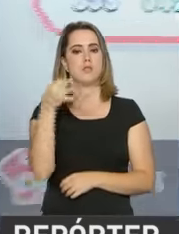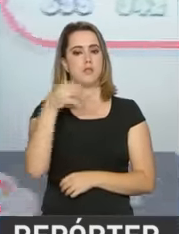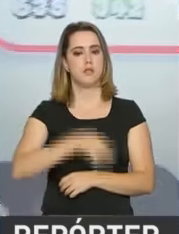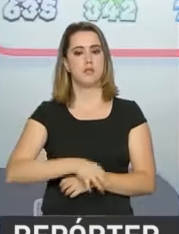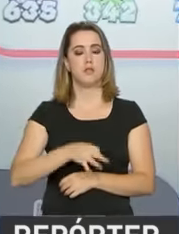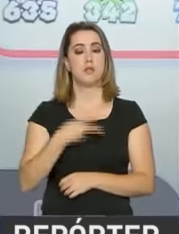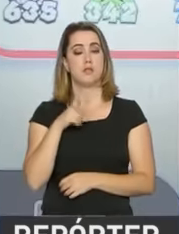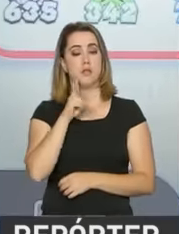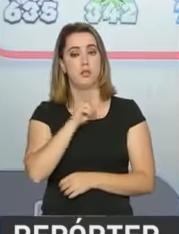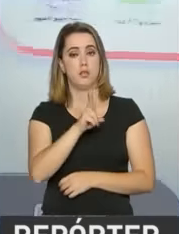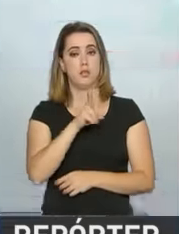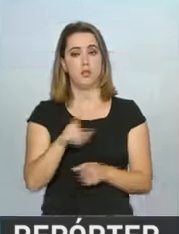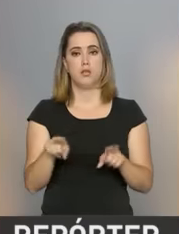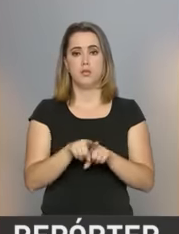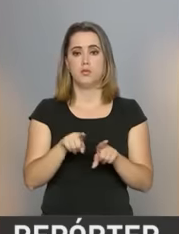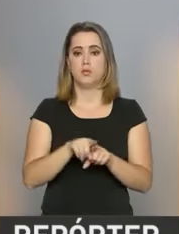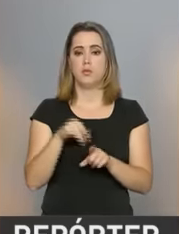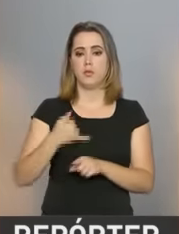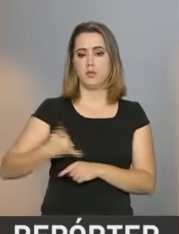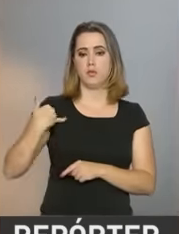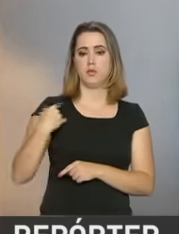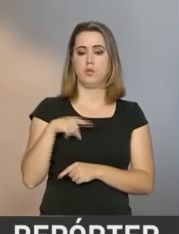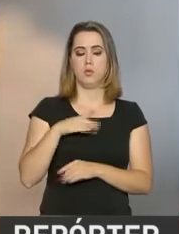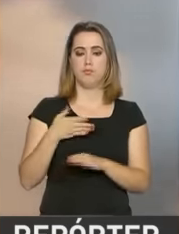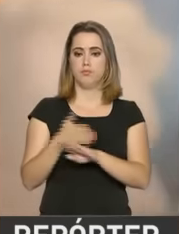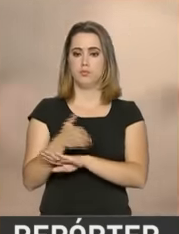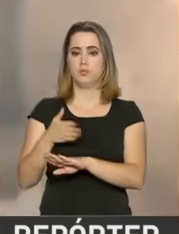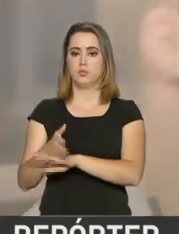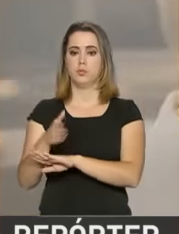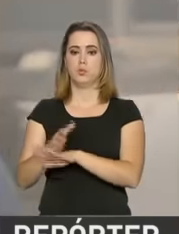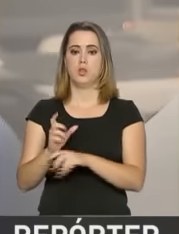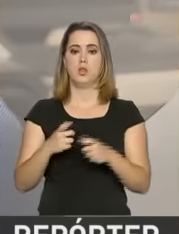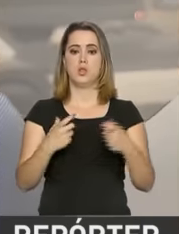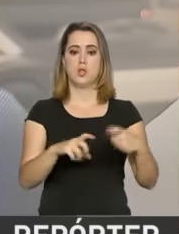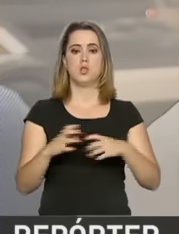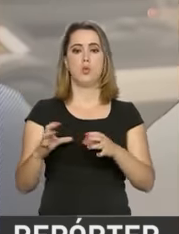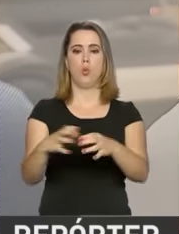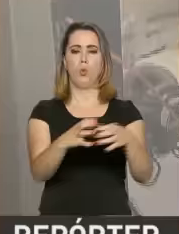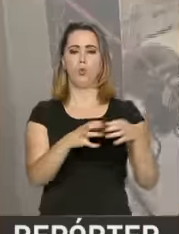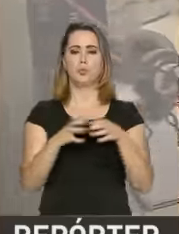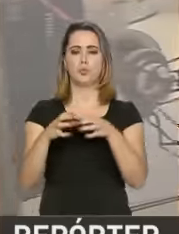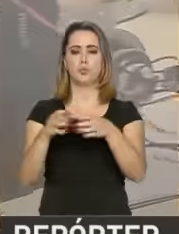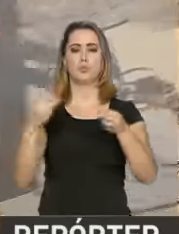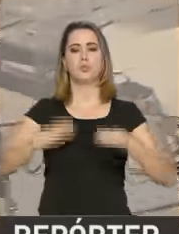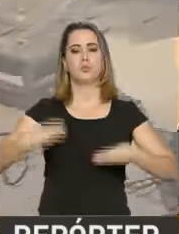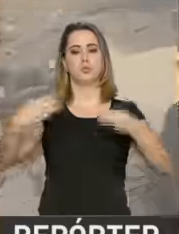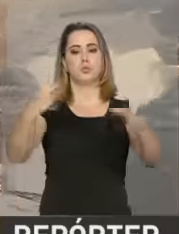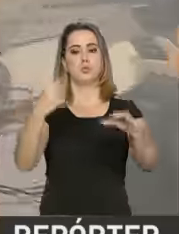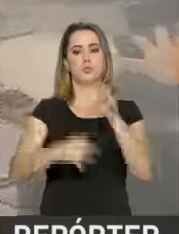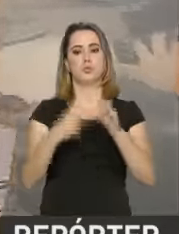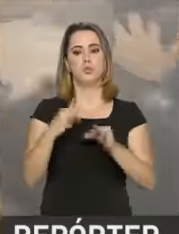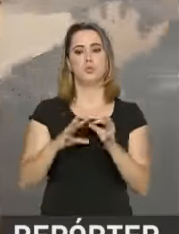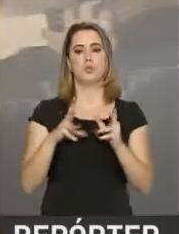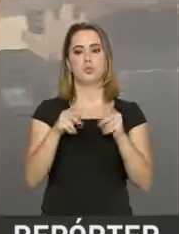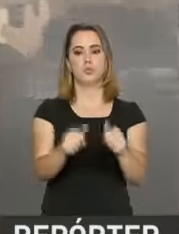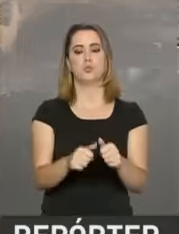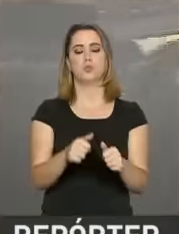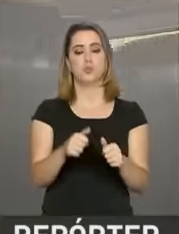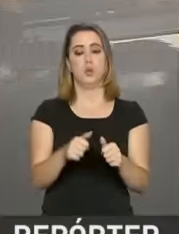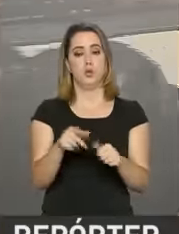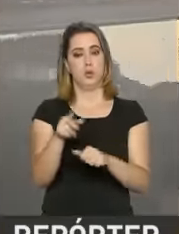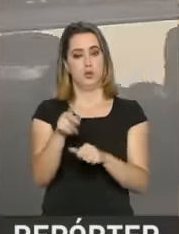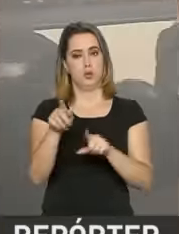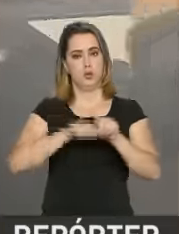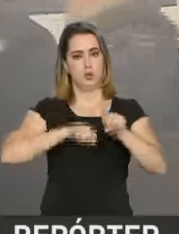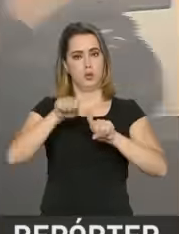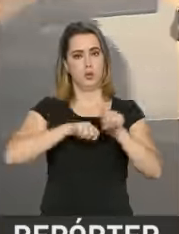realmente adequada à idade da criança, entra em ação essa turma do Ministério da Justiça. Todo mês, a equipe monitora entre